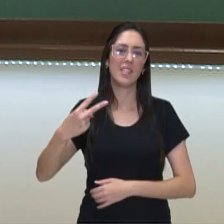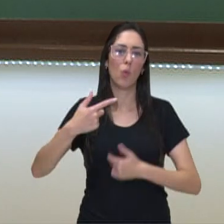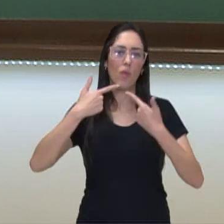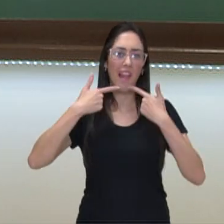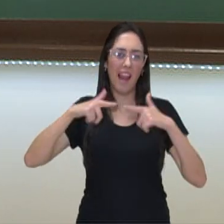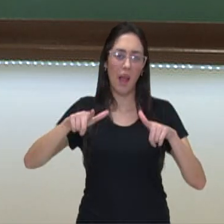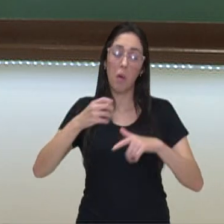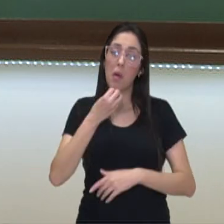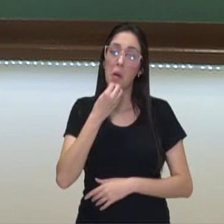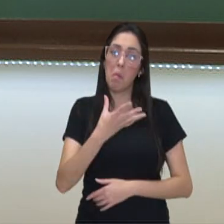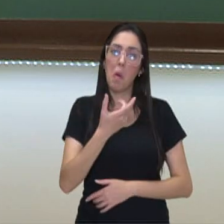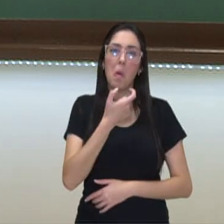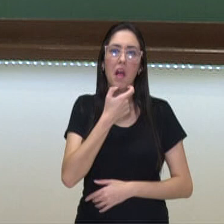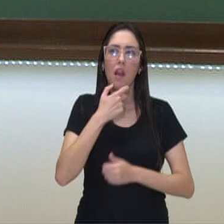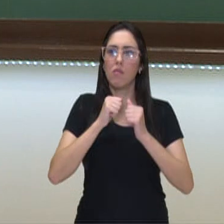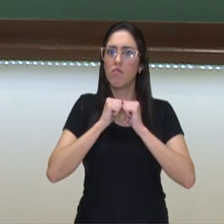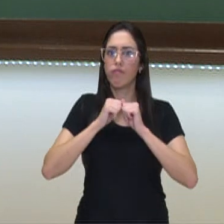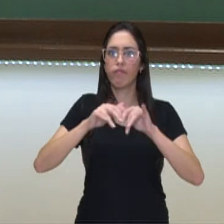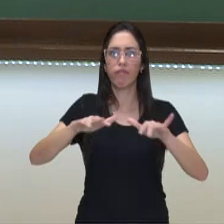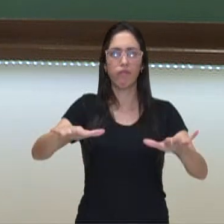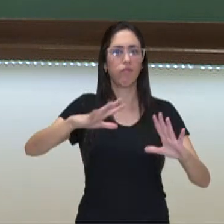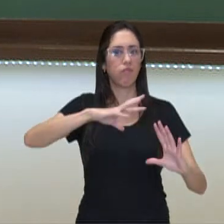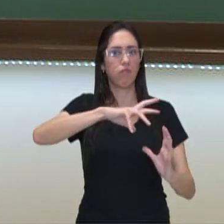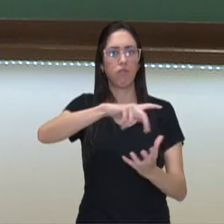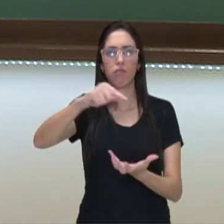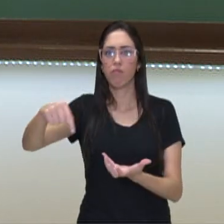ajudou com que o inglês se espalhasse para o mundo todo.